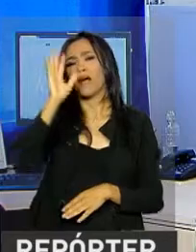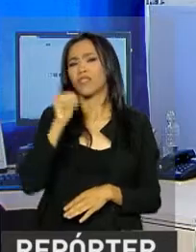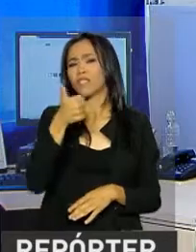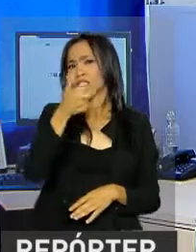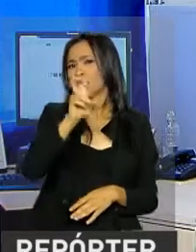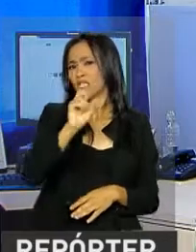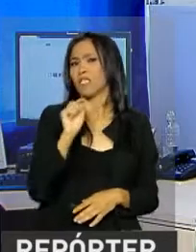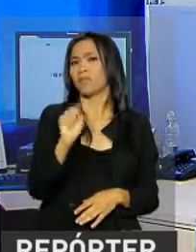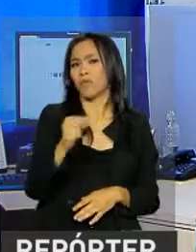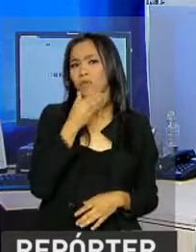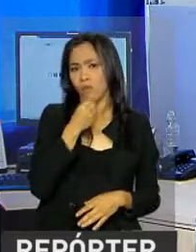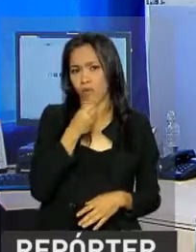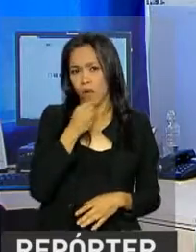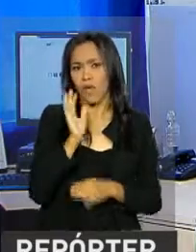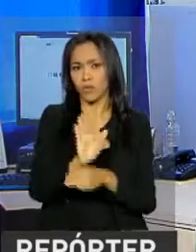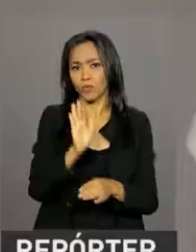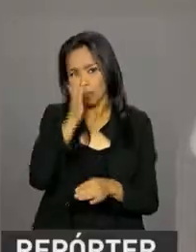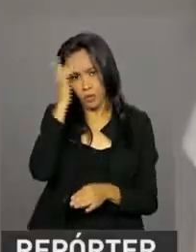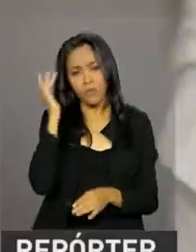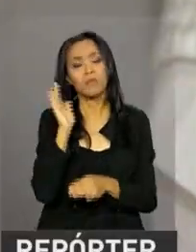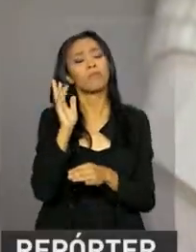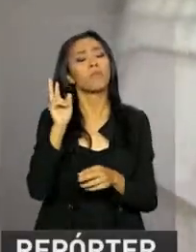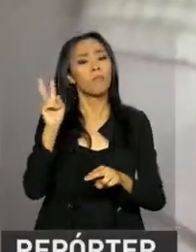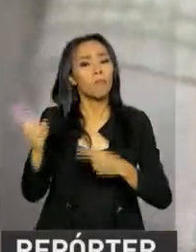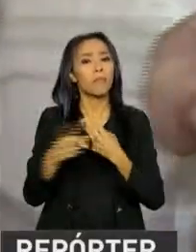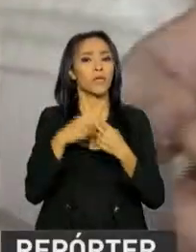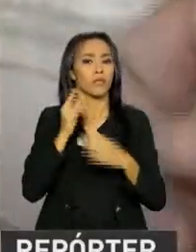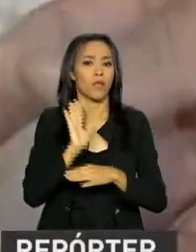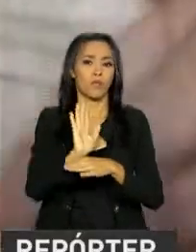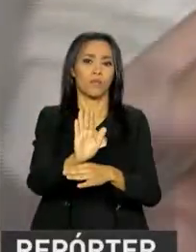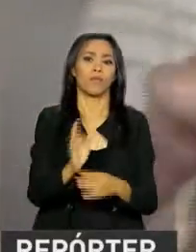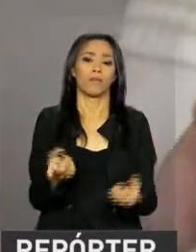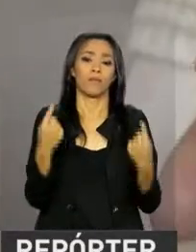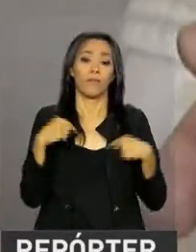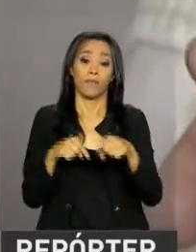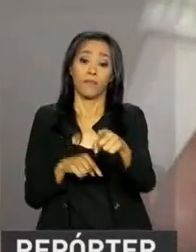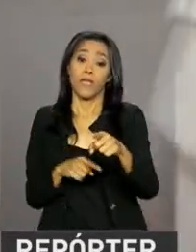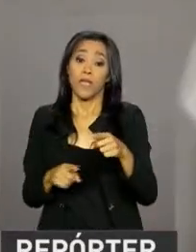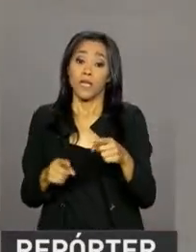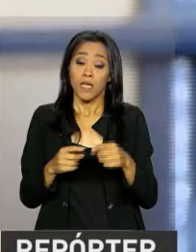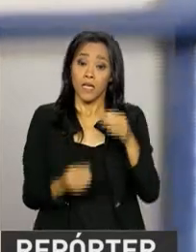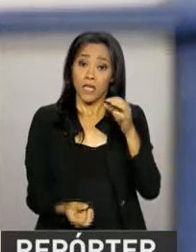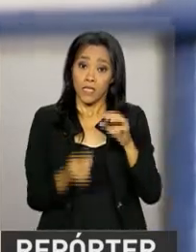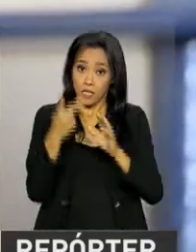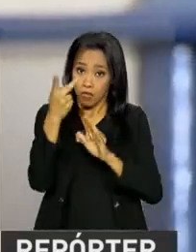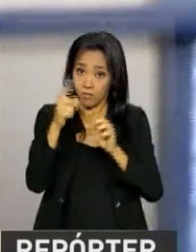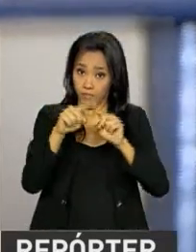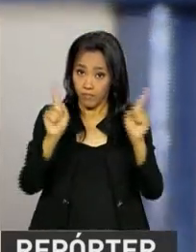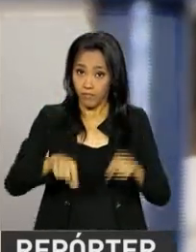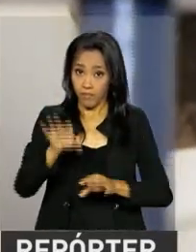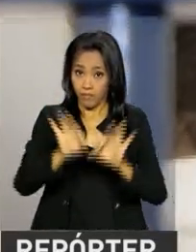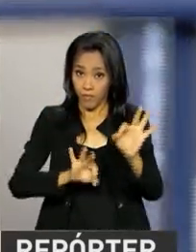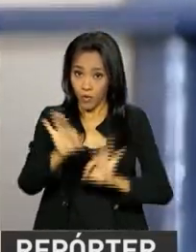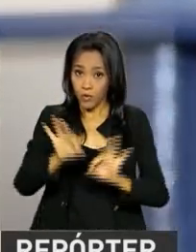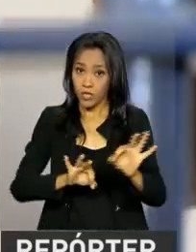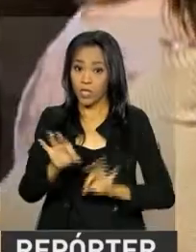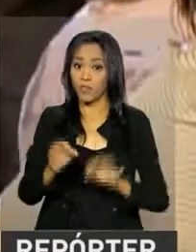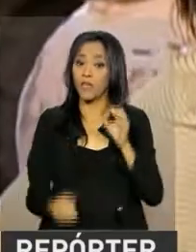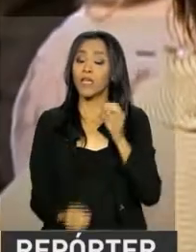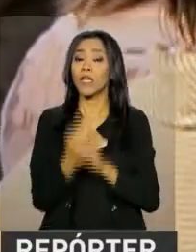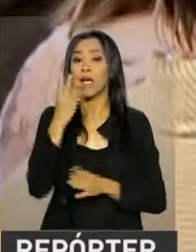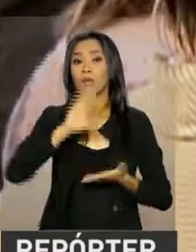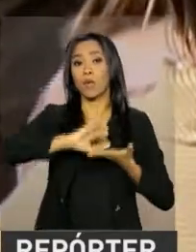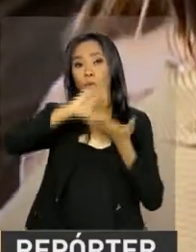com qualificação profissional o projeto começar de novo criado pelo conselho nacional de justiça existe há oito anos